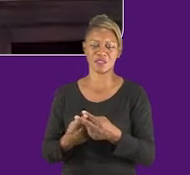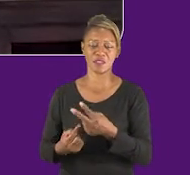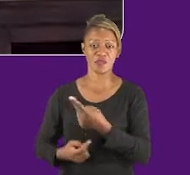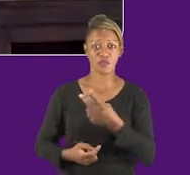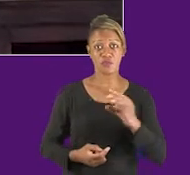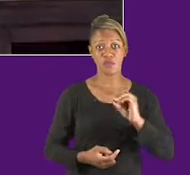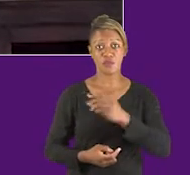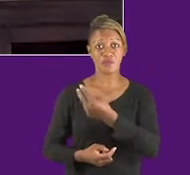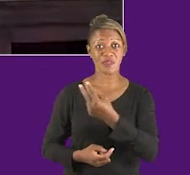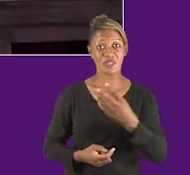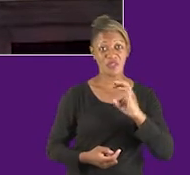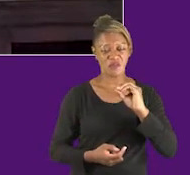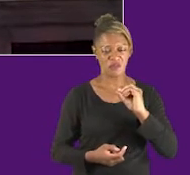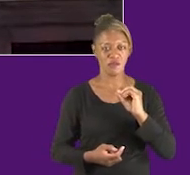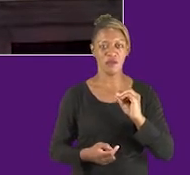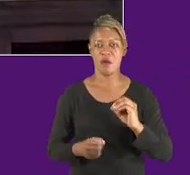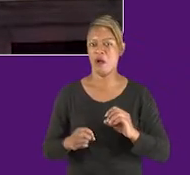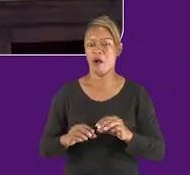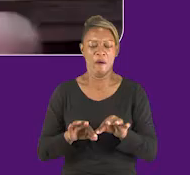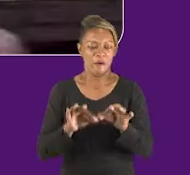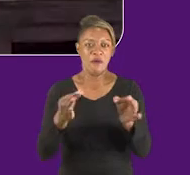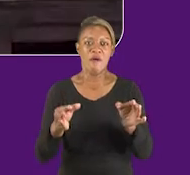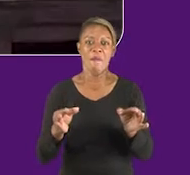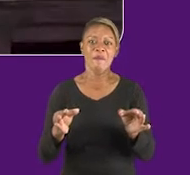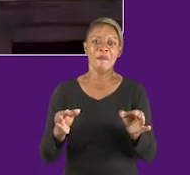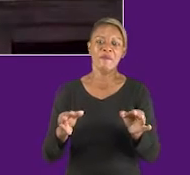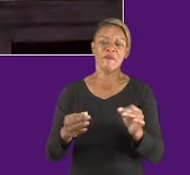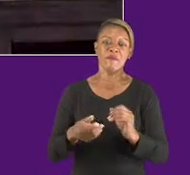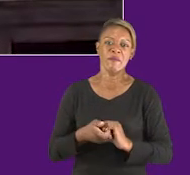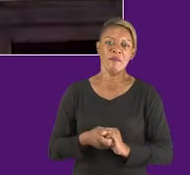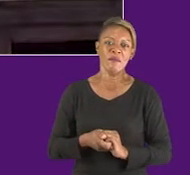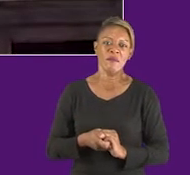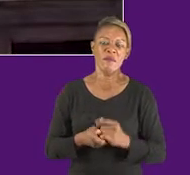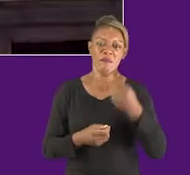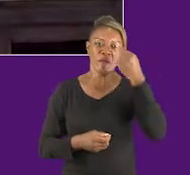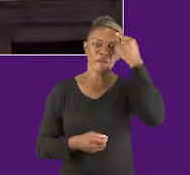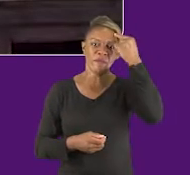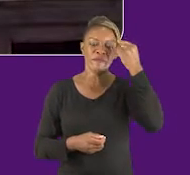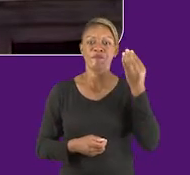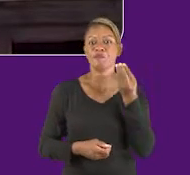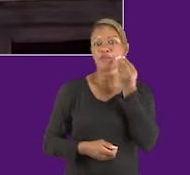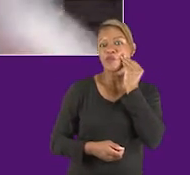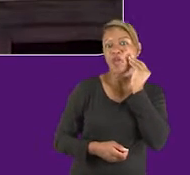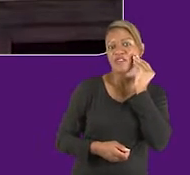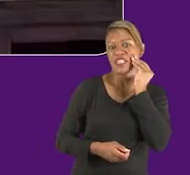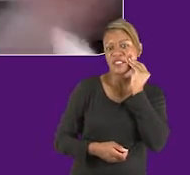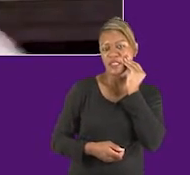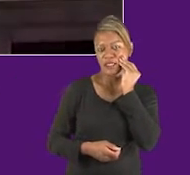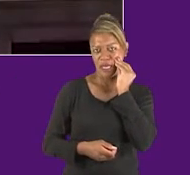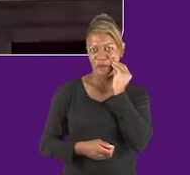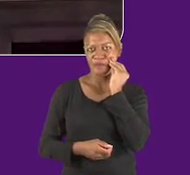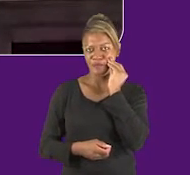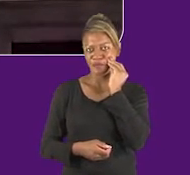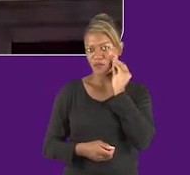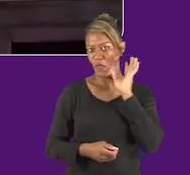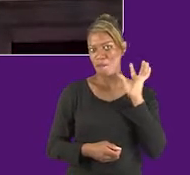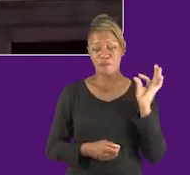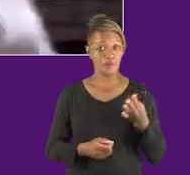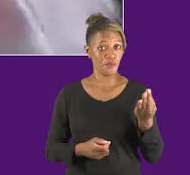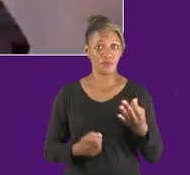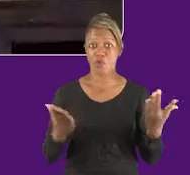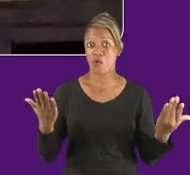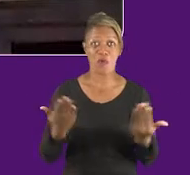20 Não somente baseado em software Mas vamos pensar em software para é tentar trazer para o concreto